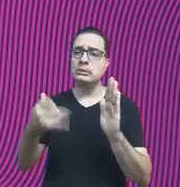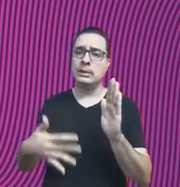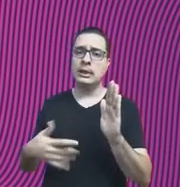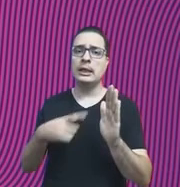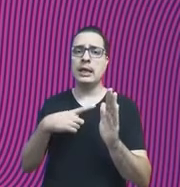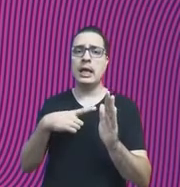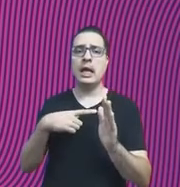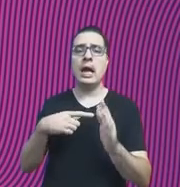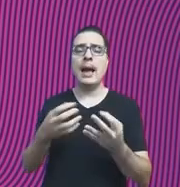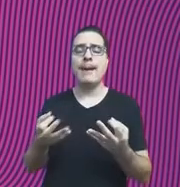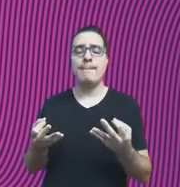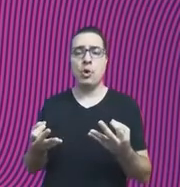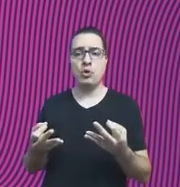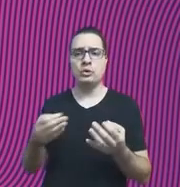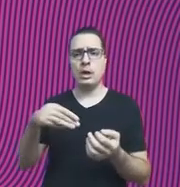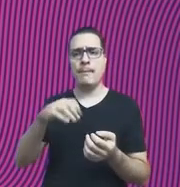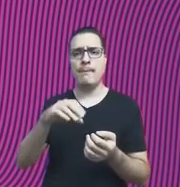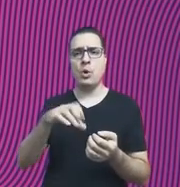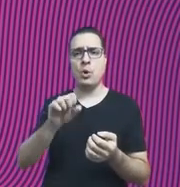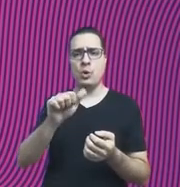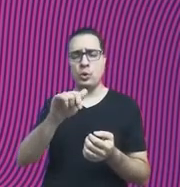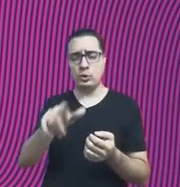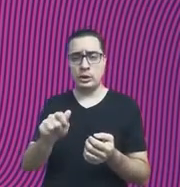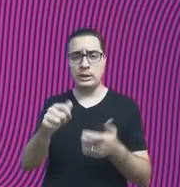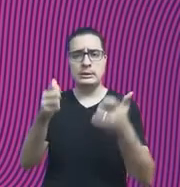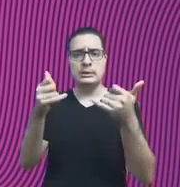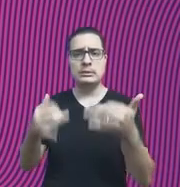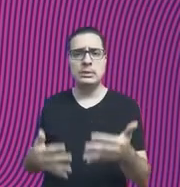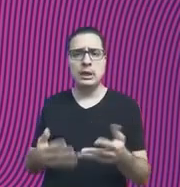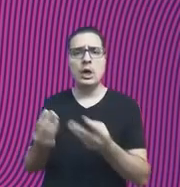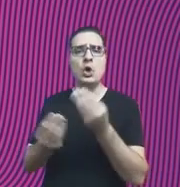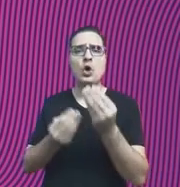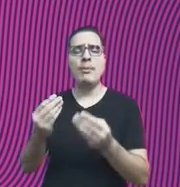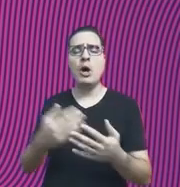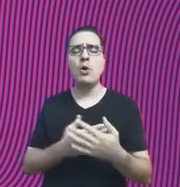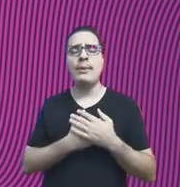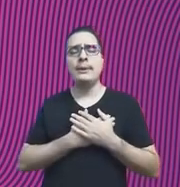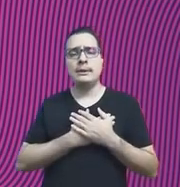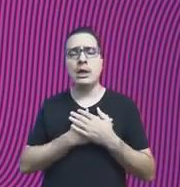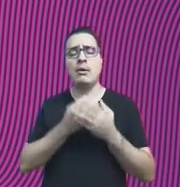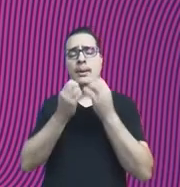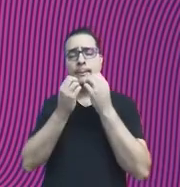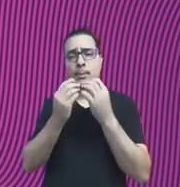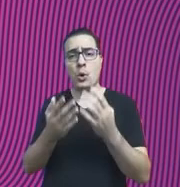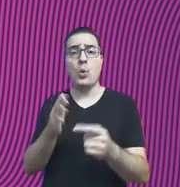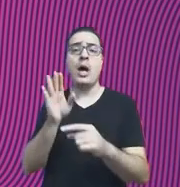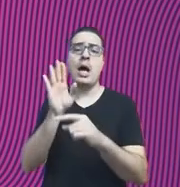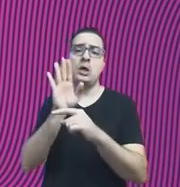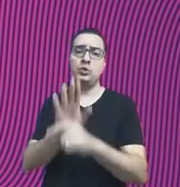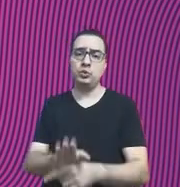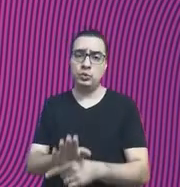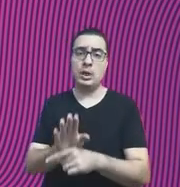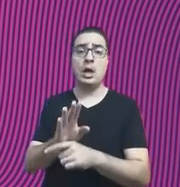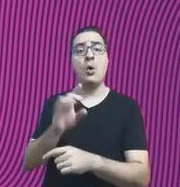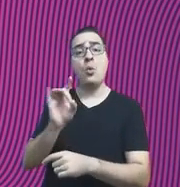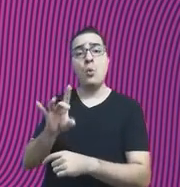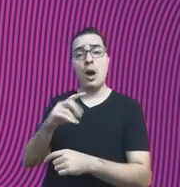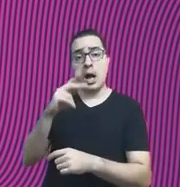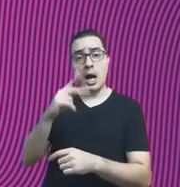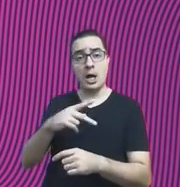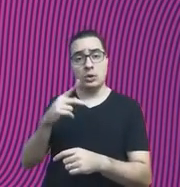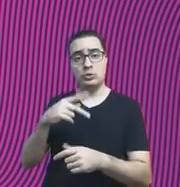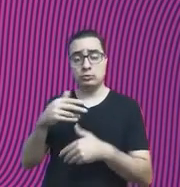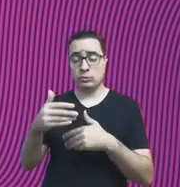citei, ela fala muito de como a compaixão faz bem, ela promove o autorresgate